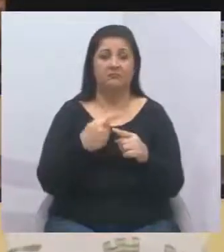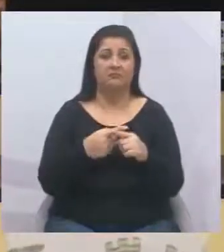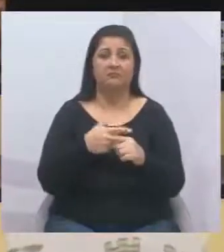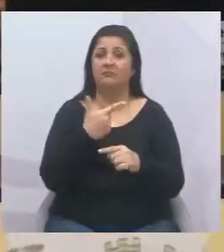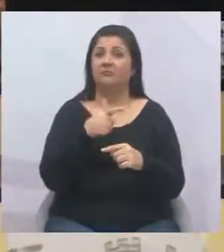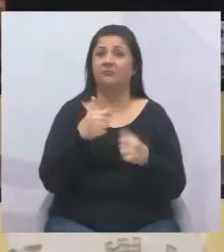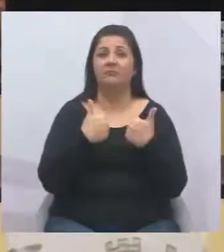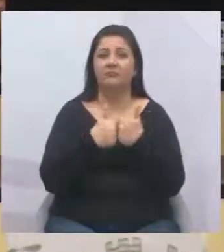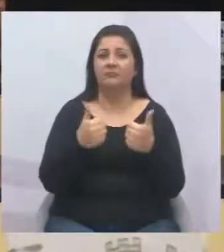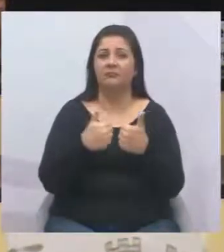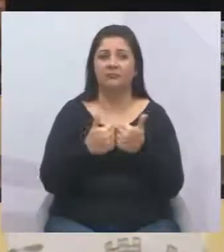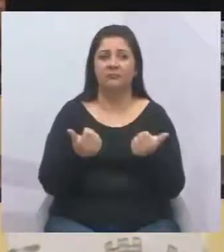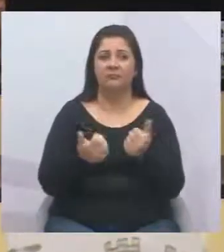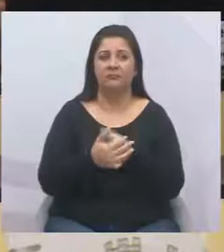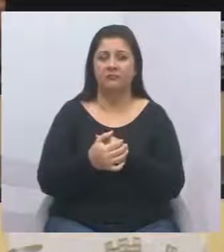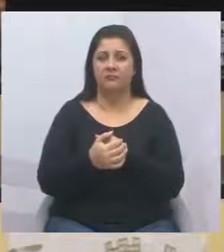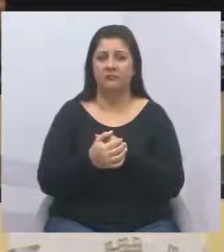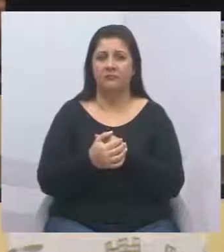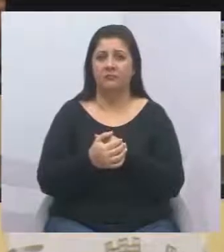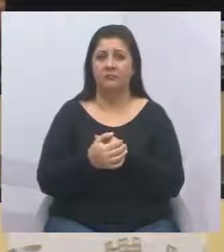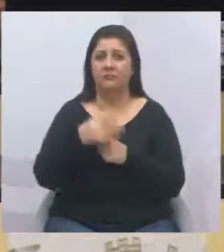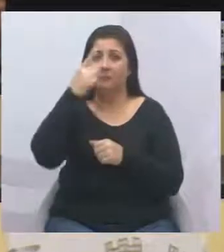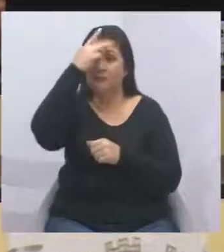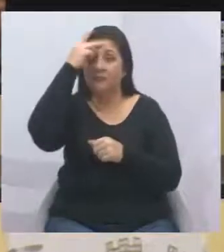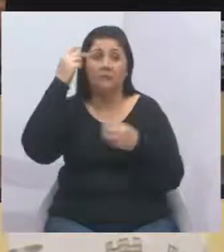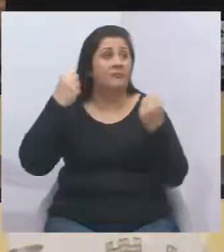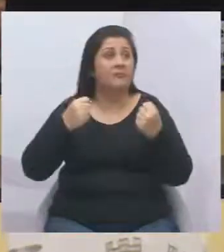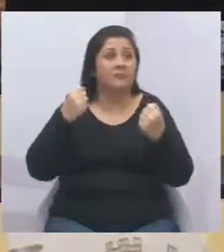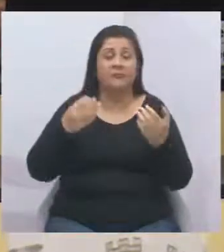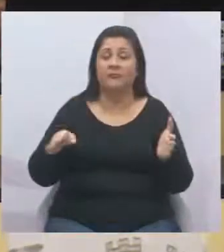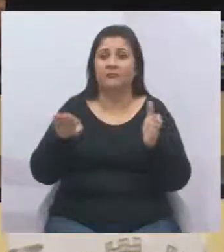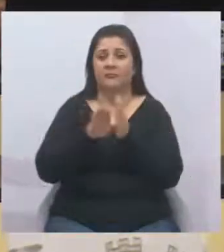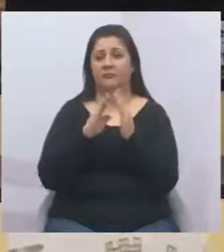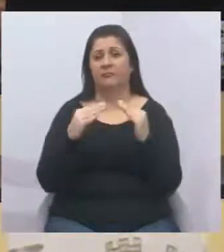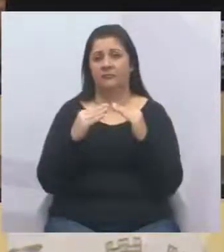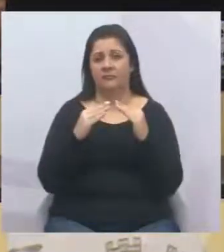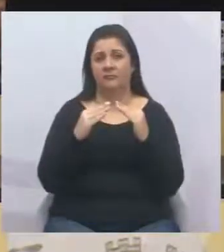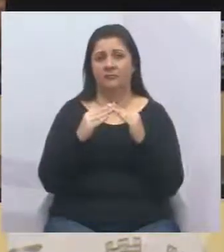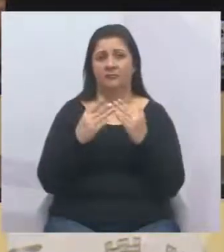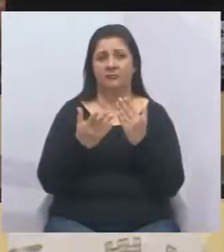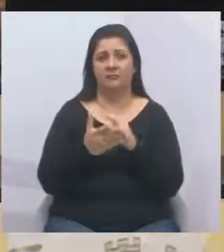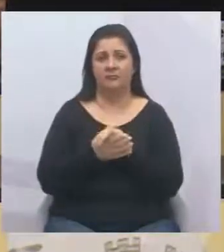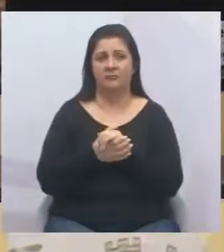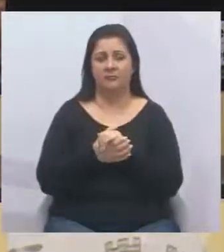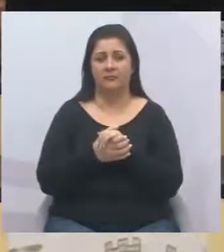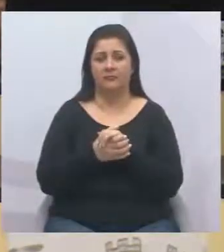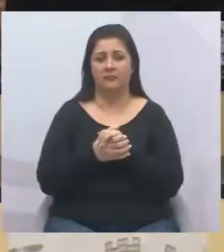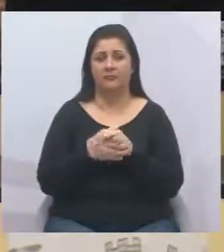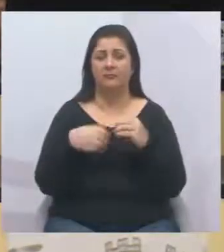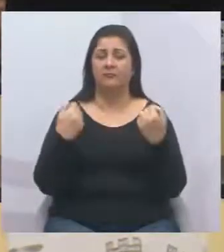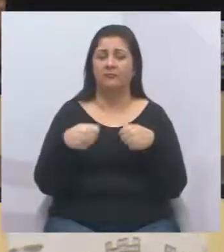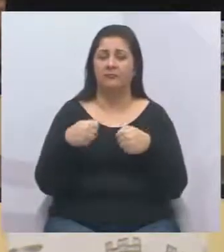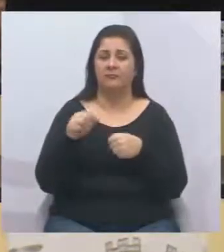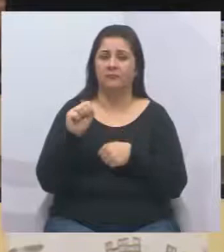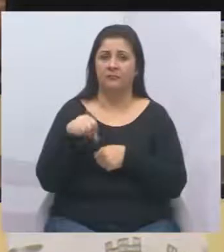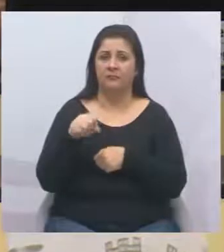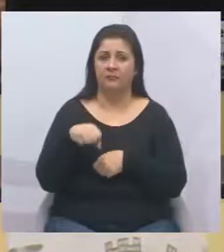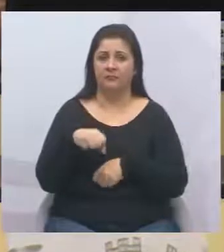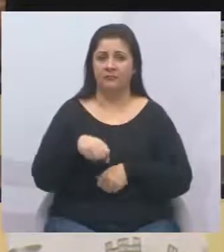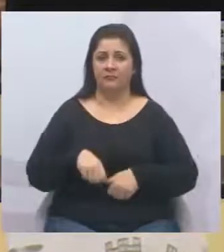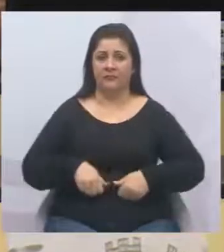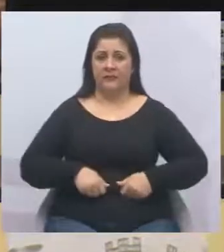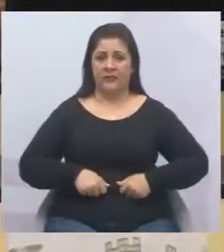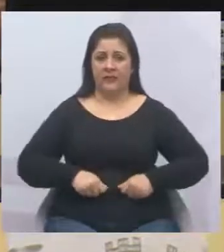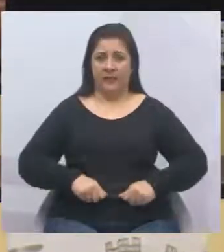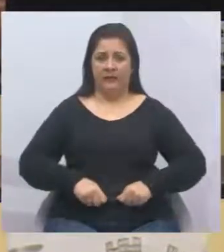ônibus naquele bairro. Então as pessoas têm que ir para suas casas. Então nós temos sim que ver essa